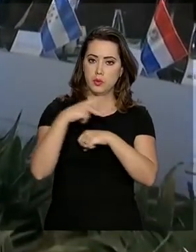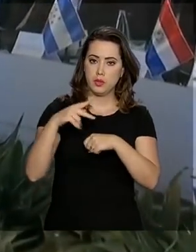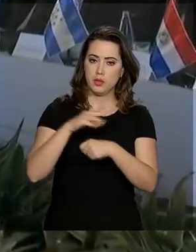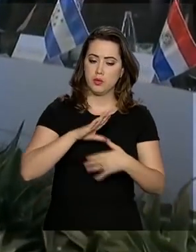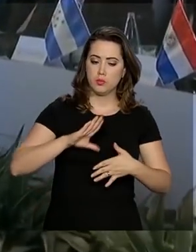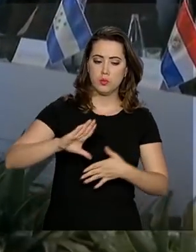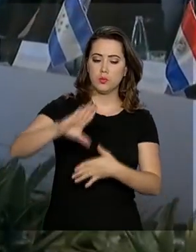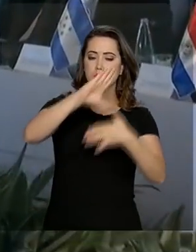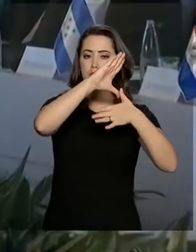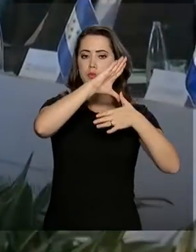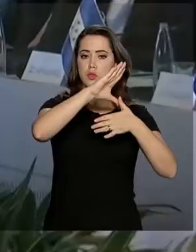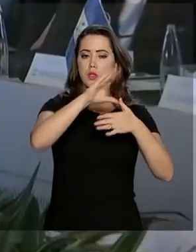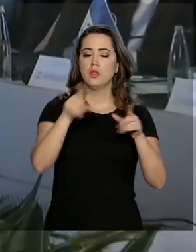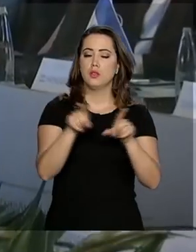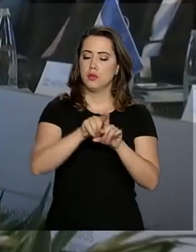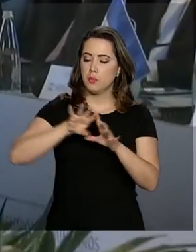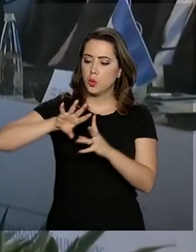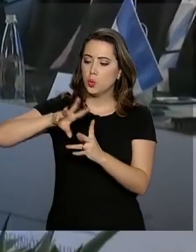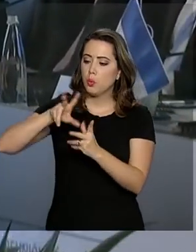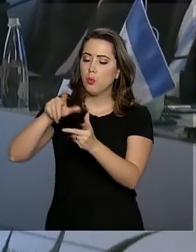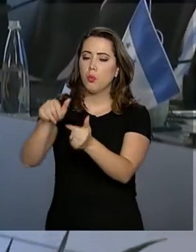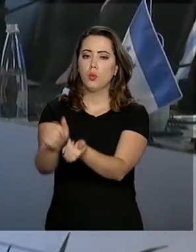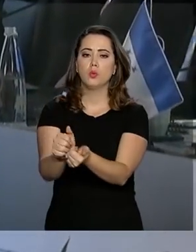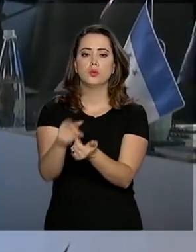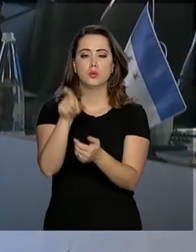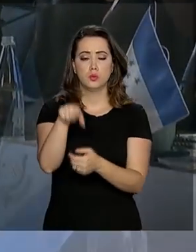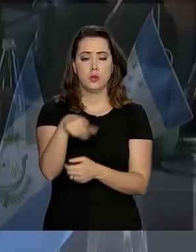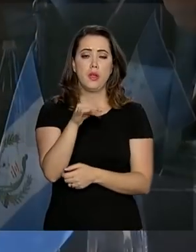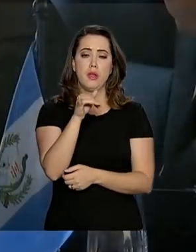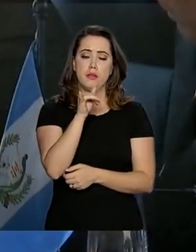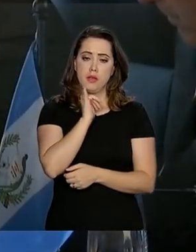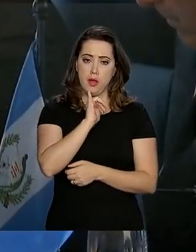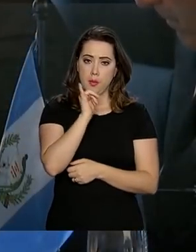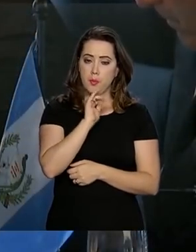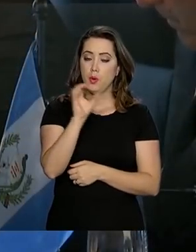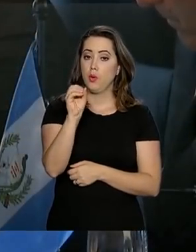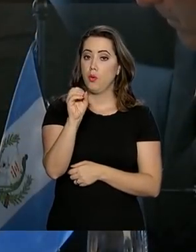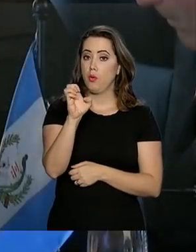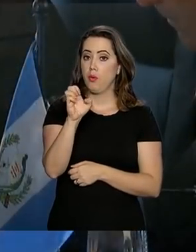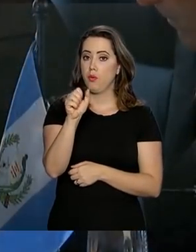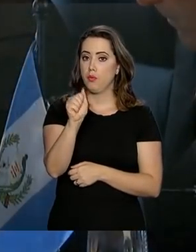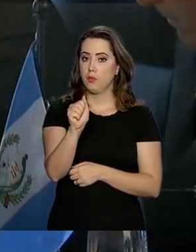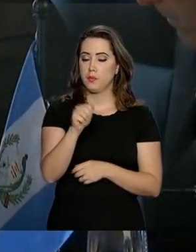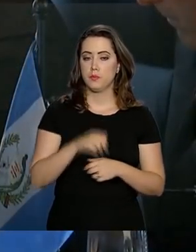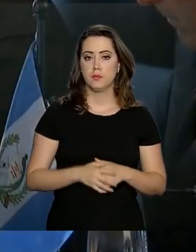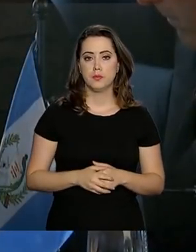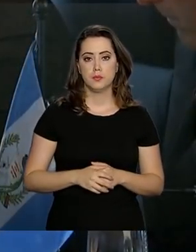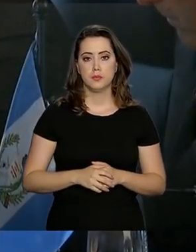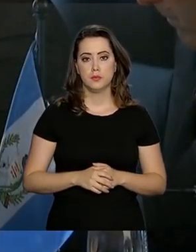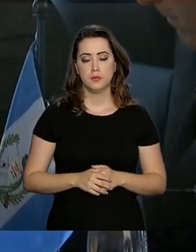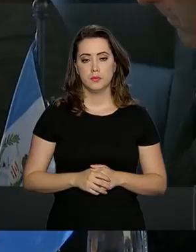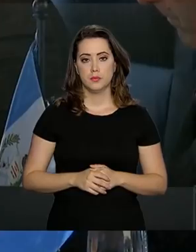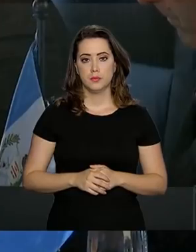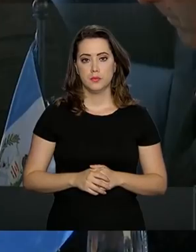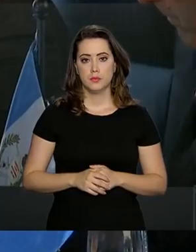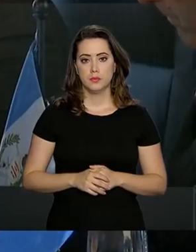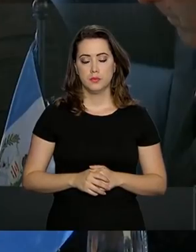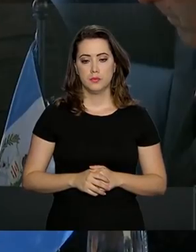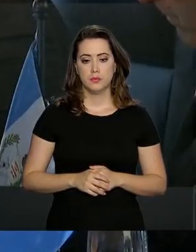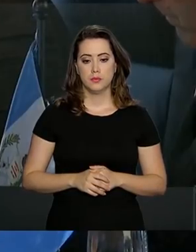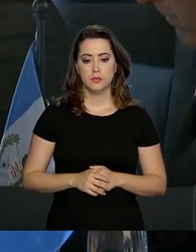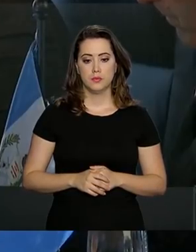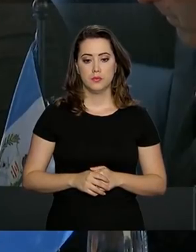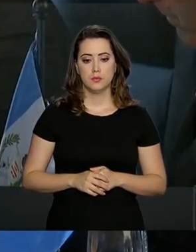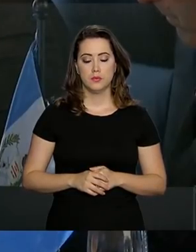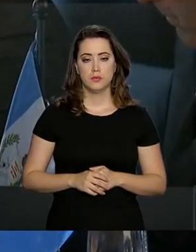continente e também de fóruns internacionais, como a Organização das Nações Unidas. Venezuela é o bom combate por um mundo